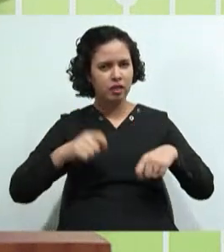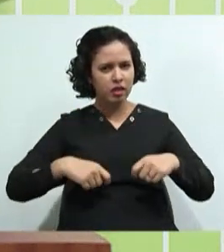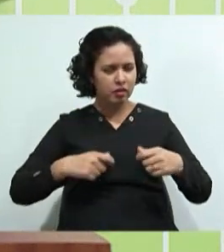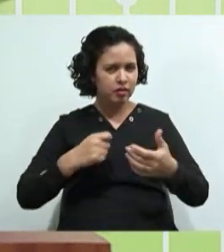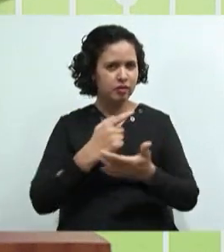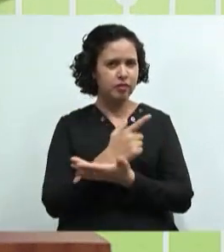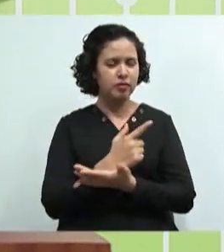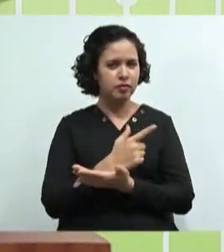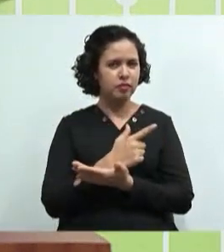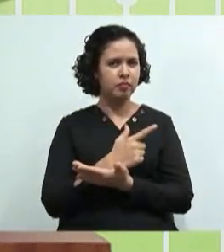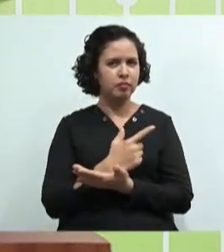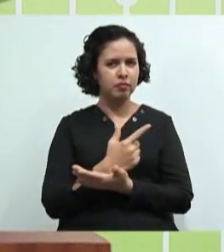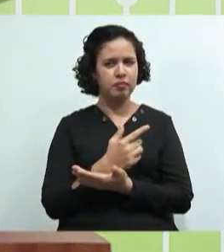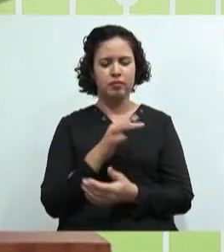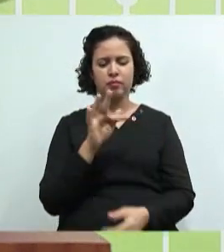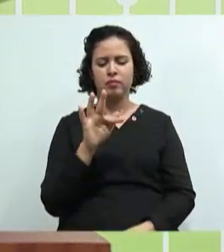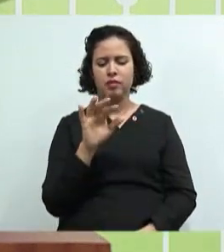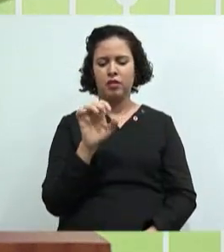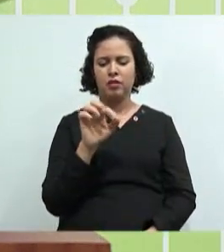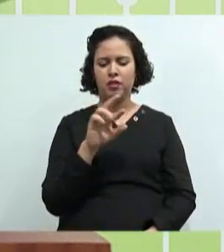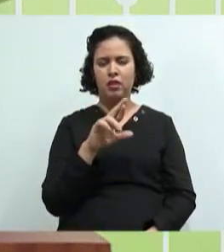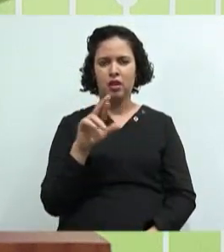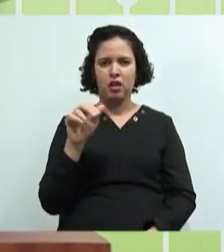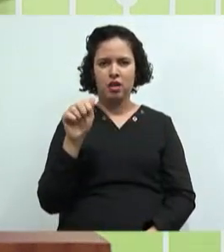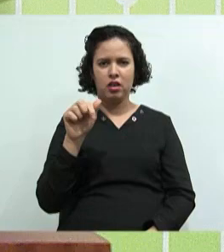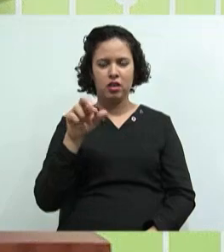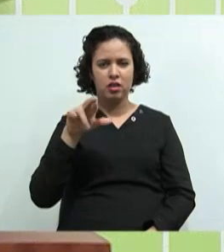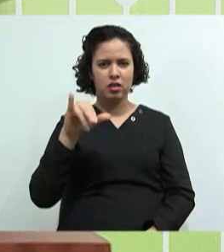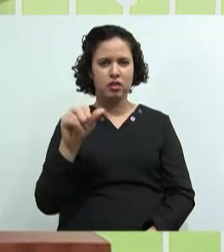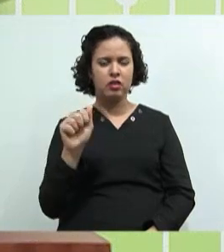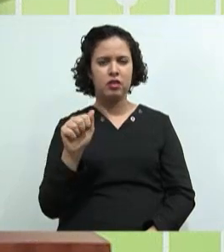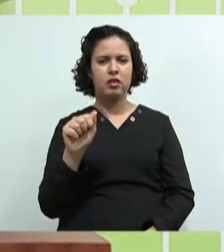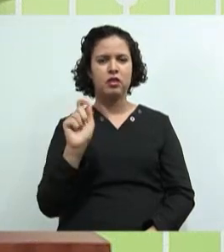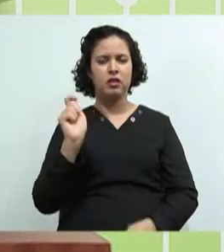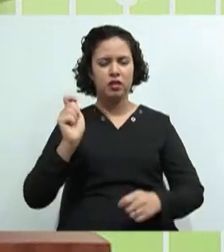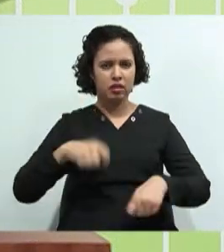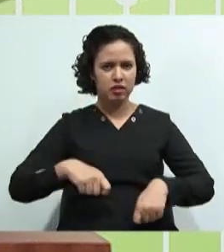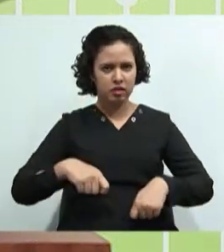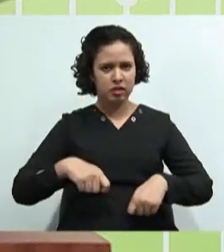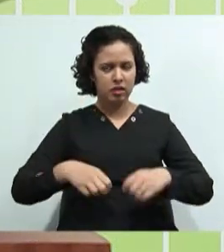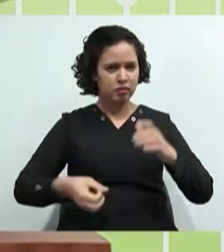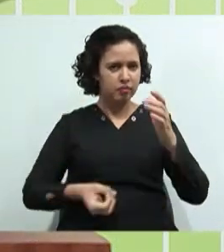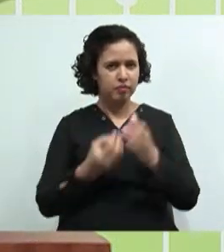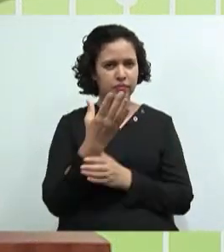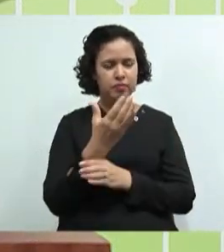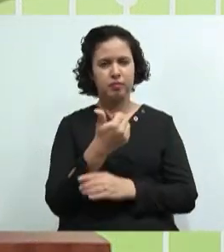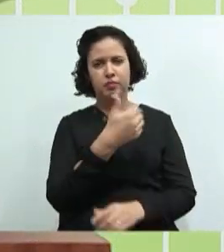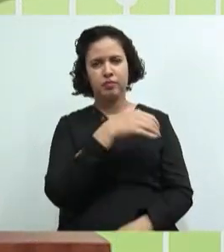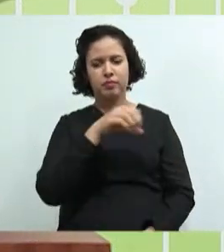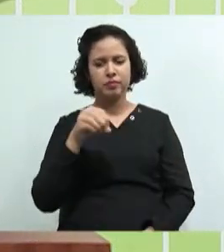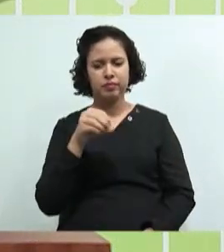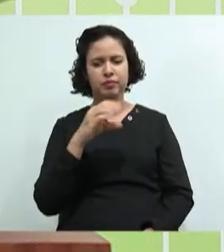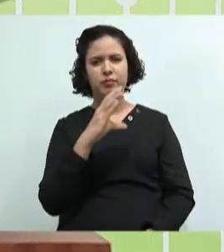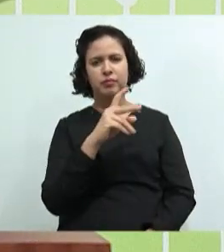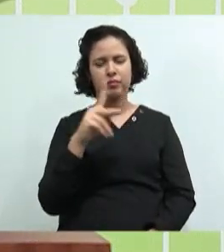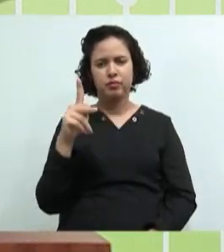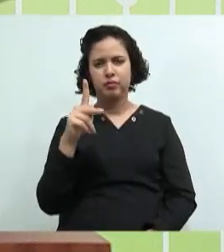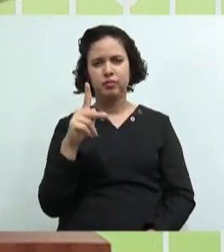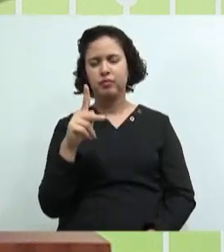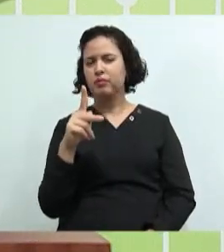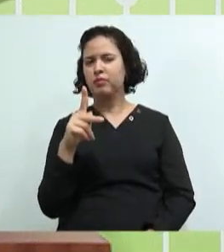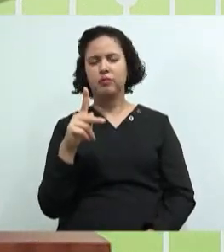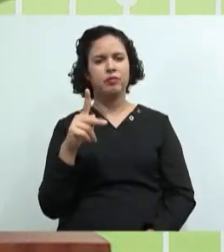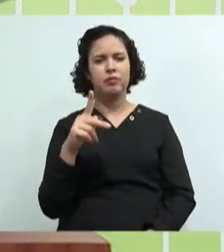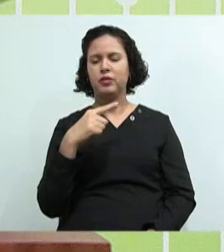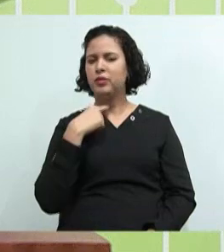uma Ferrari daqui a 2 anos? Não. É alcançável você abrir 10 cooperativas daqui a 1 ano, daqui a 2 anos? Não. Não é